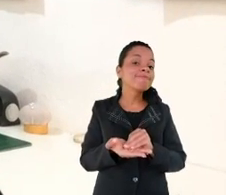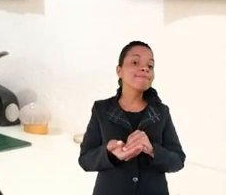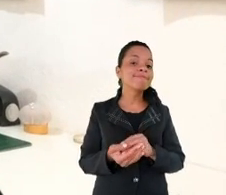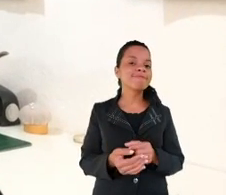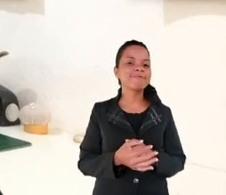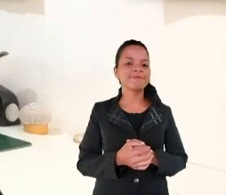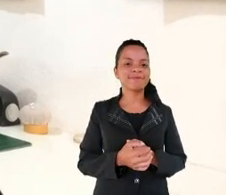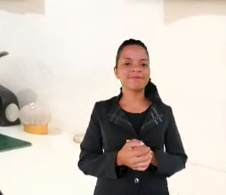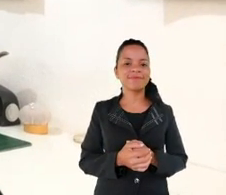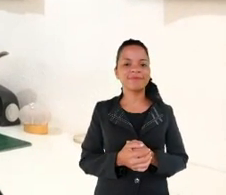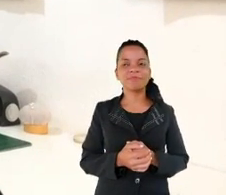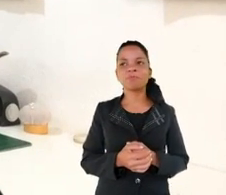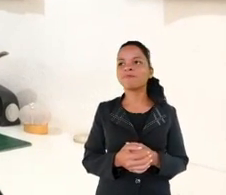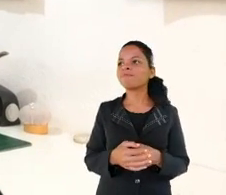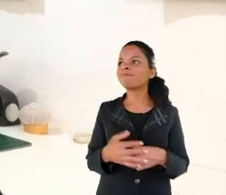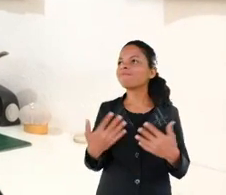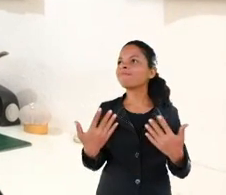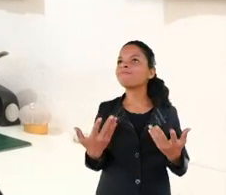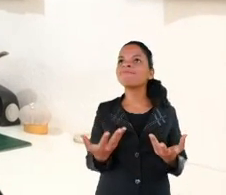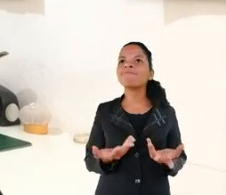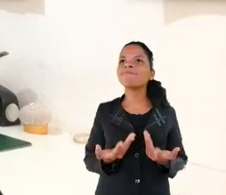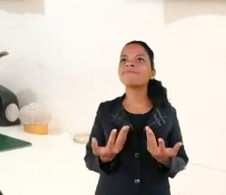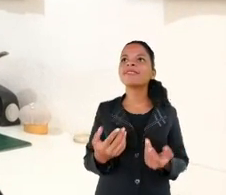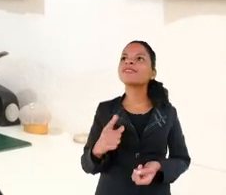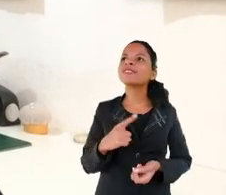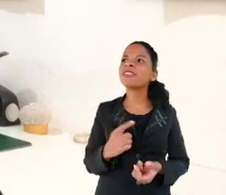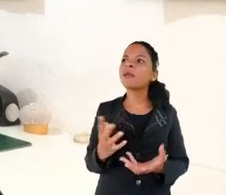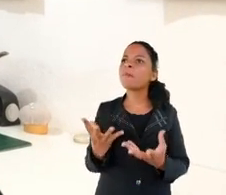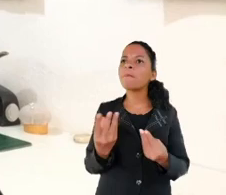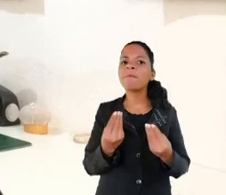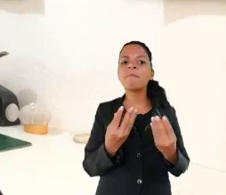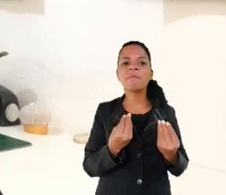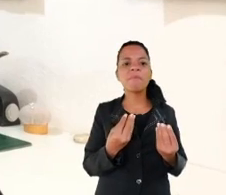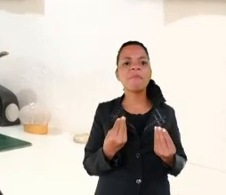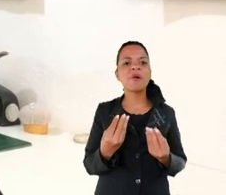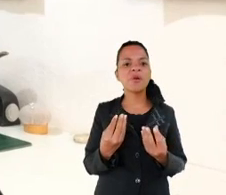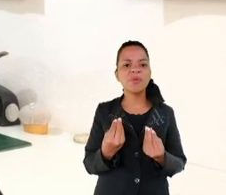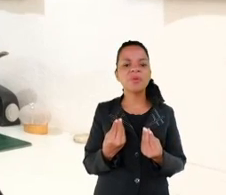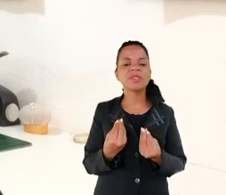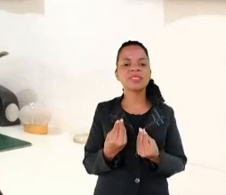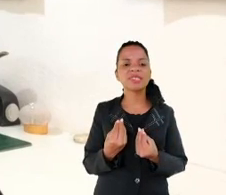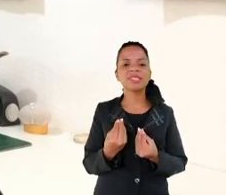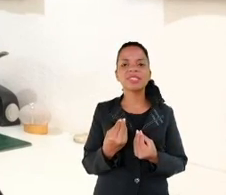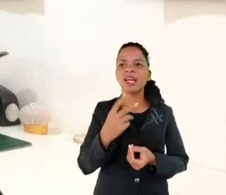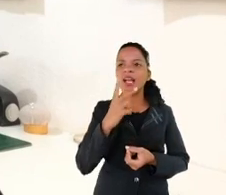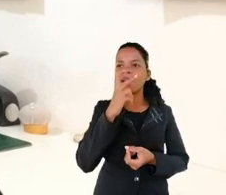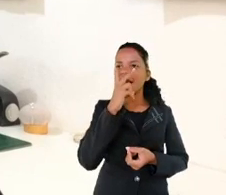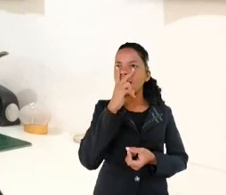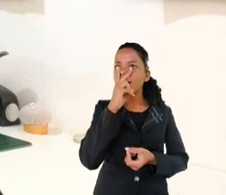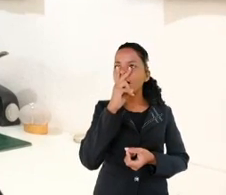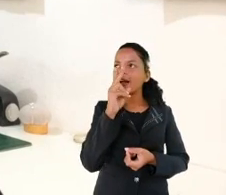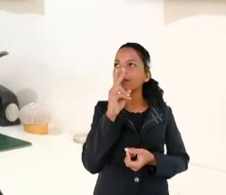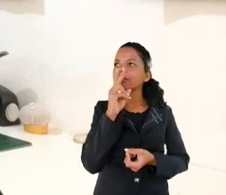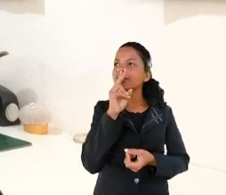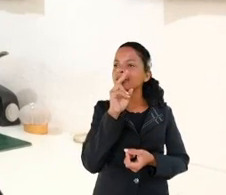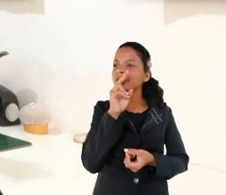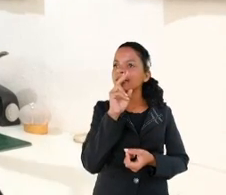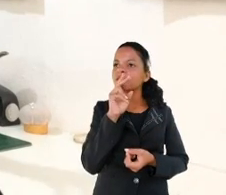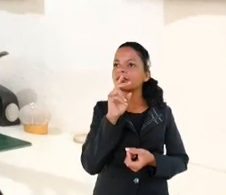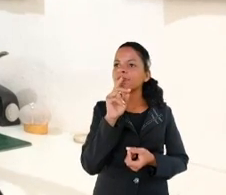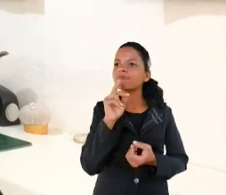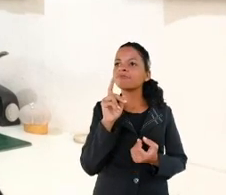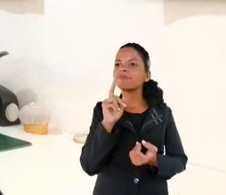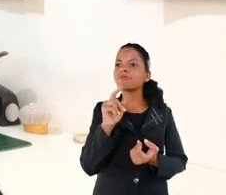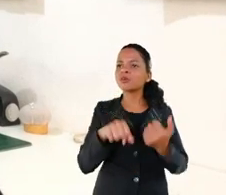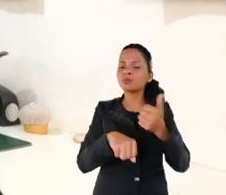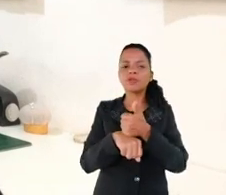Nossa, são tantos artistas, eu acho que o trabalho do artista ele pode ser um pouco solitário, que é isso, né? Você está